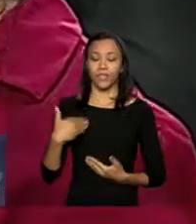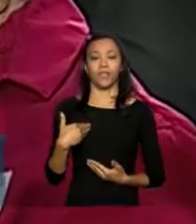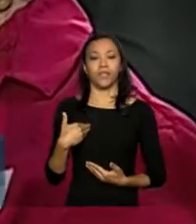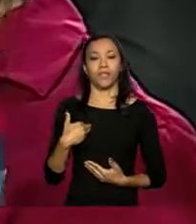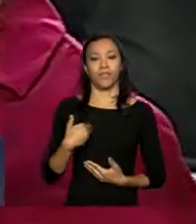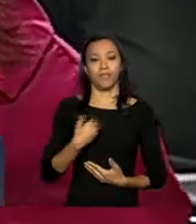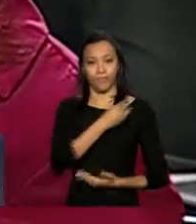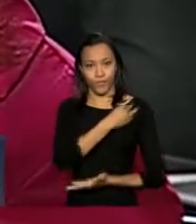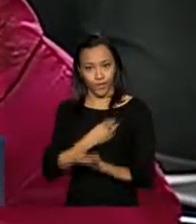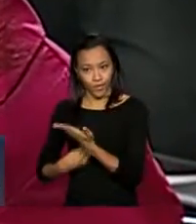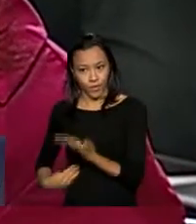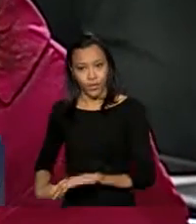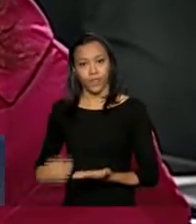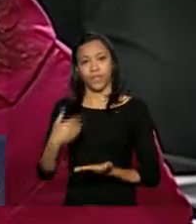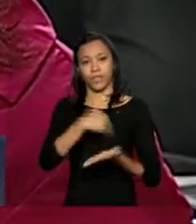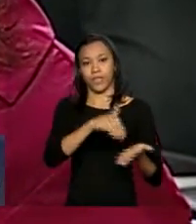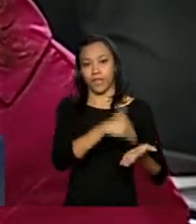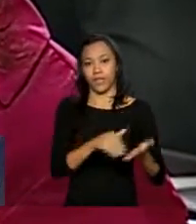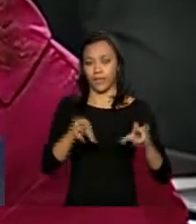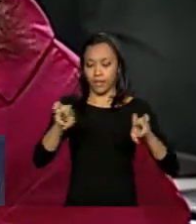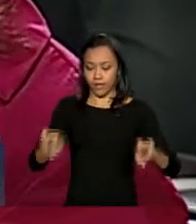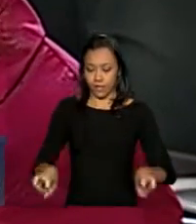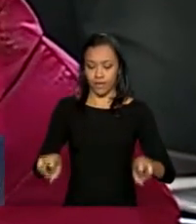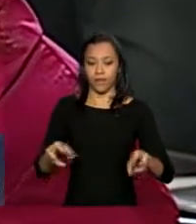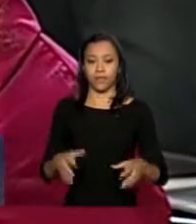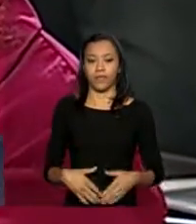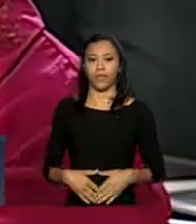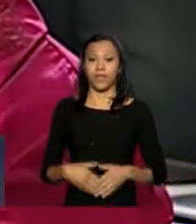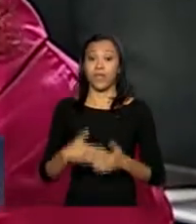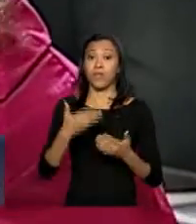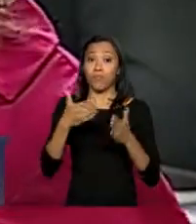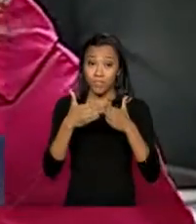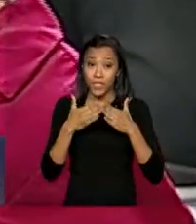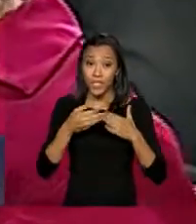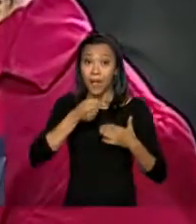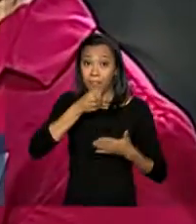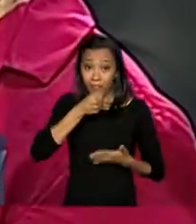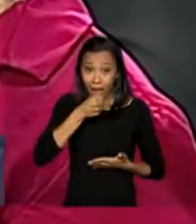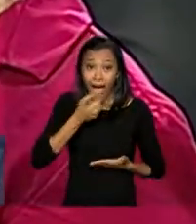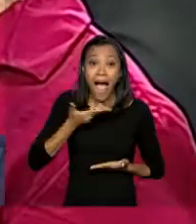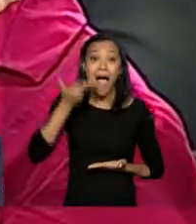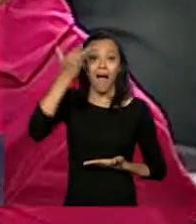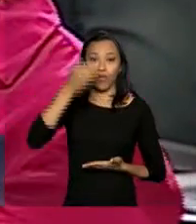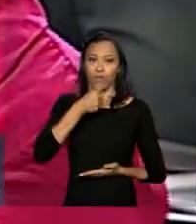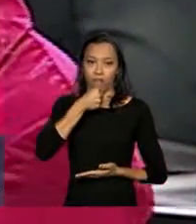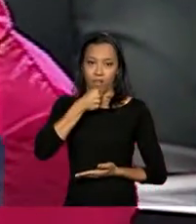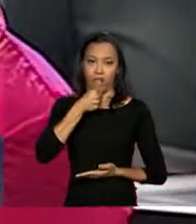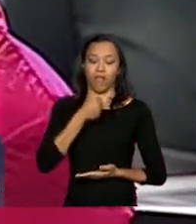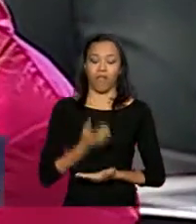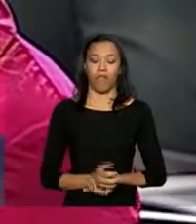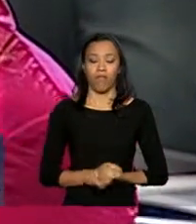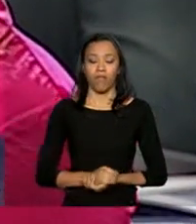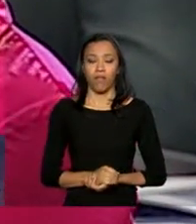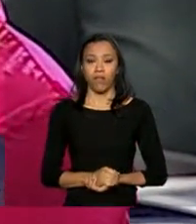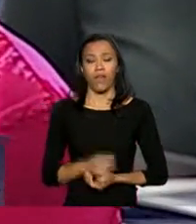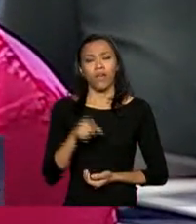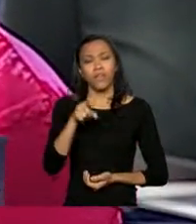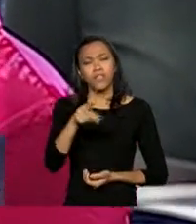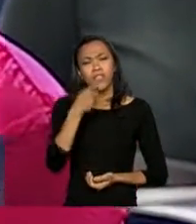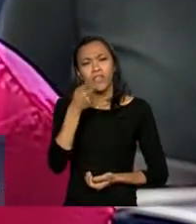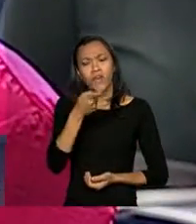É Letícia de Oliveira, da Globo News. Vou pedir que você fale mais alto. Ok. O senhor falou que com